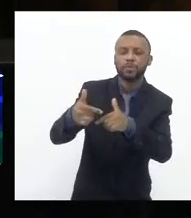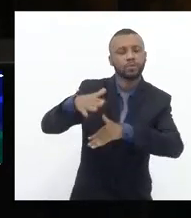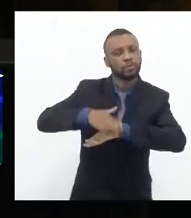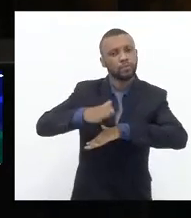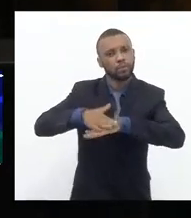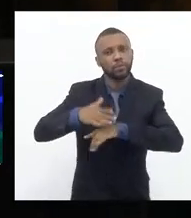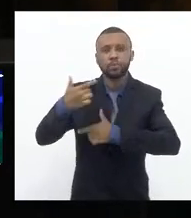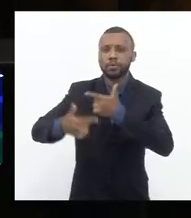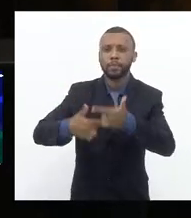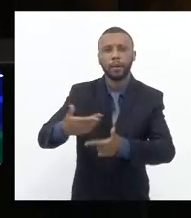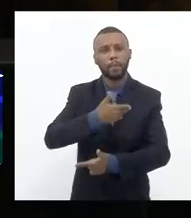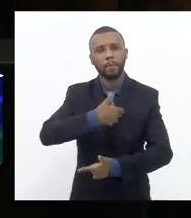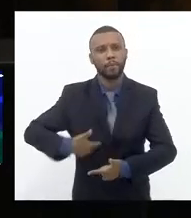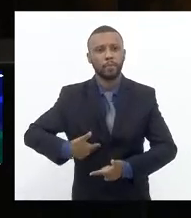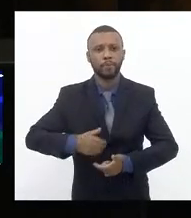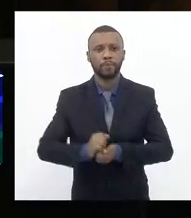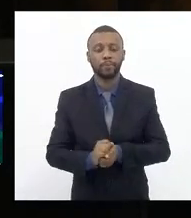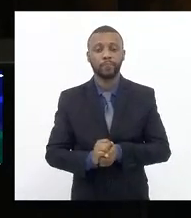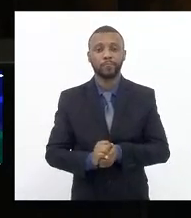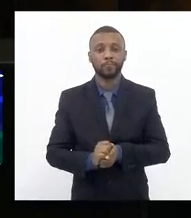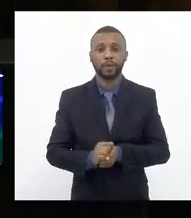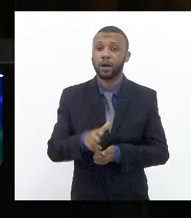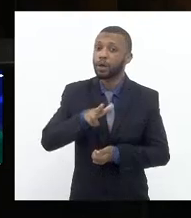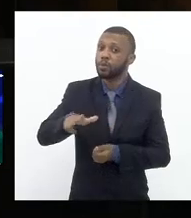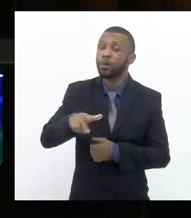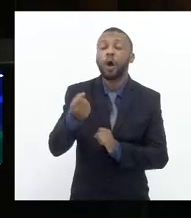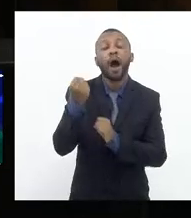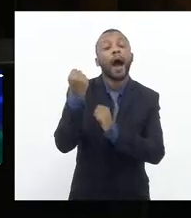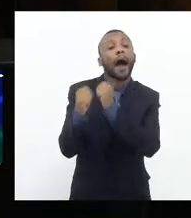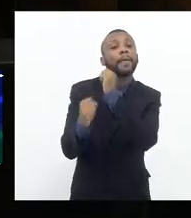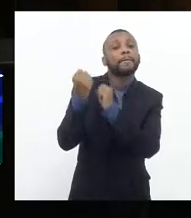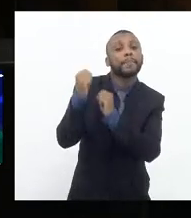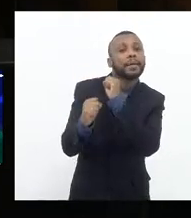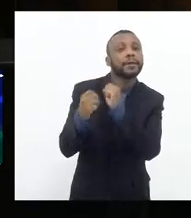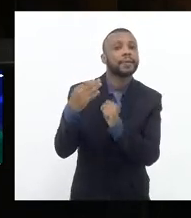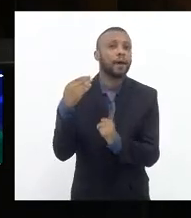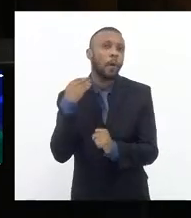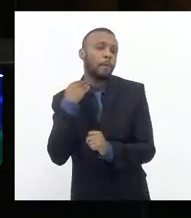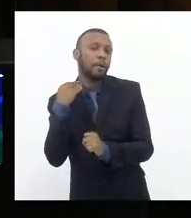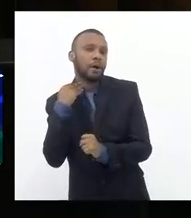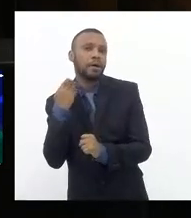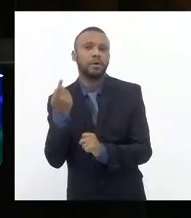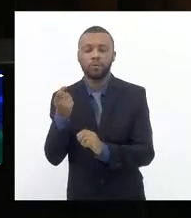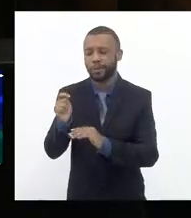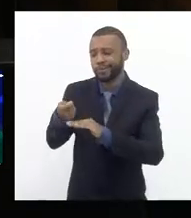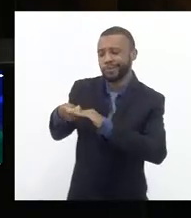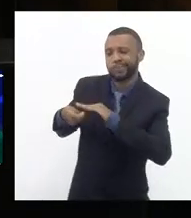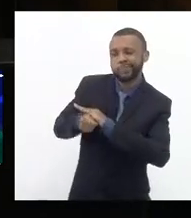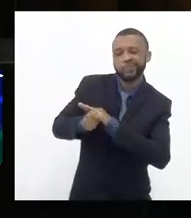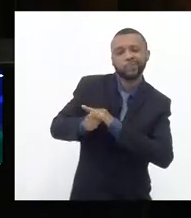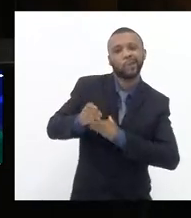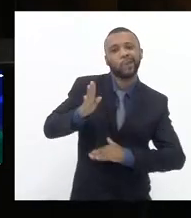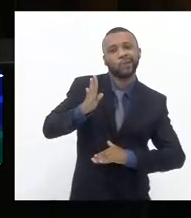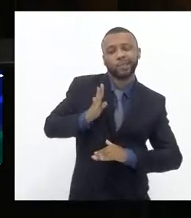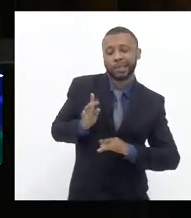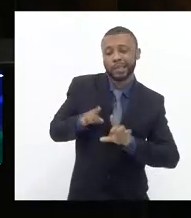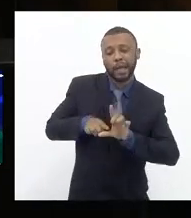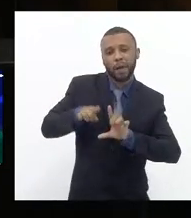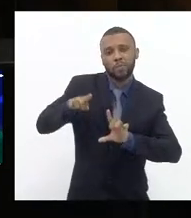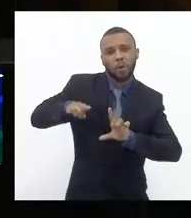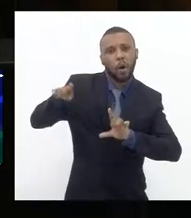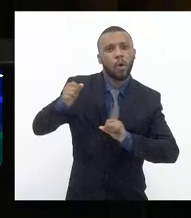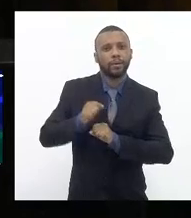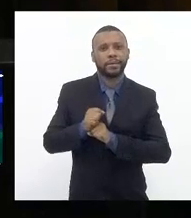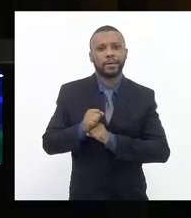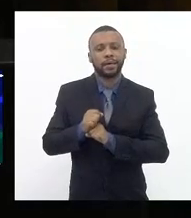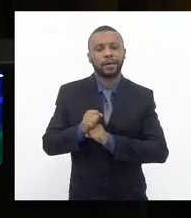fazem isso, não são os bancos que fazem isso, não são os rentistas que fazem isso, não são os especuladores, Eliomar, que